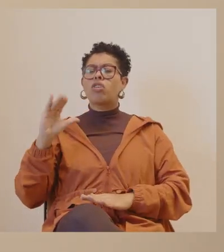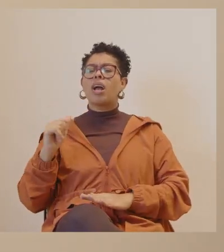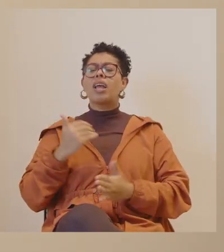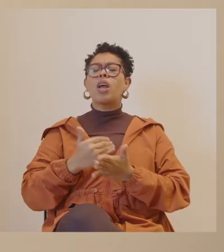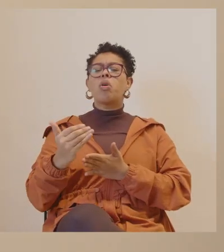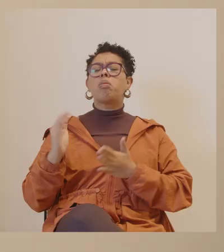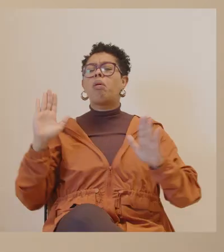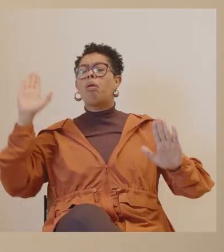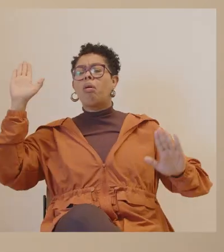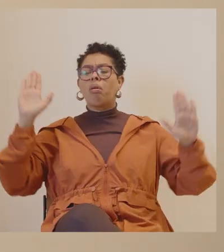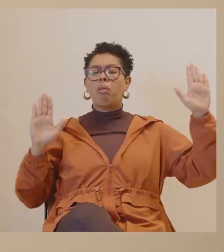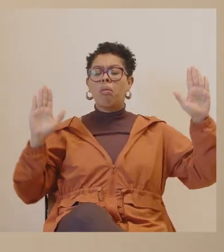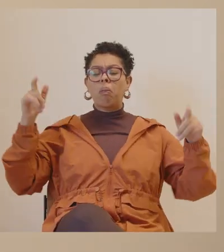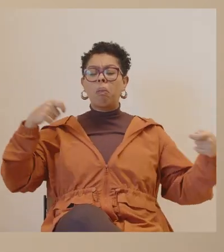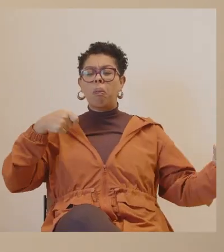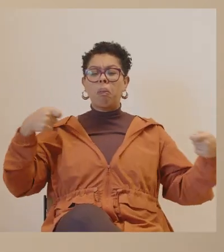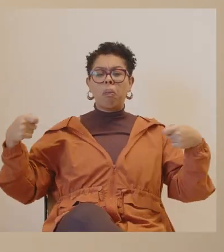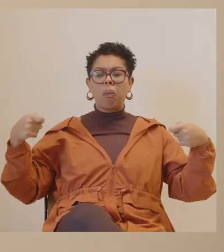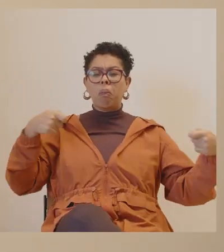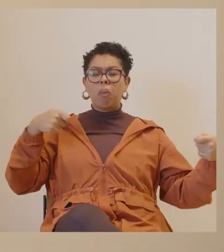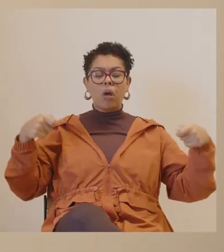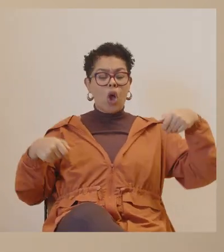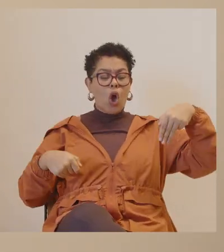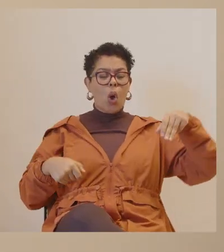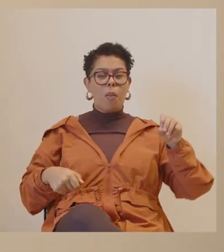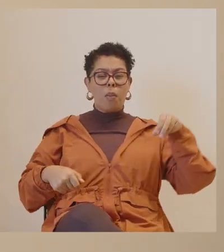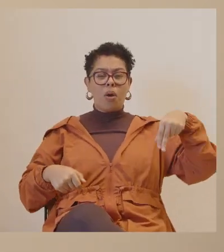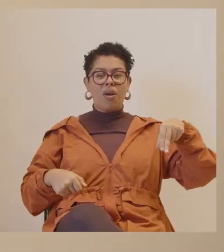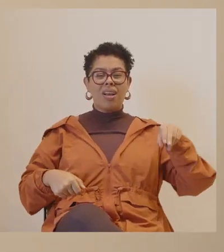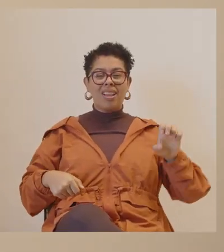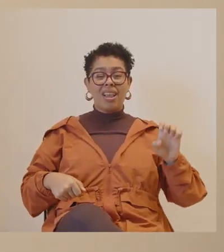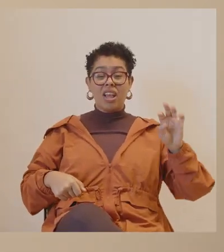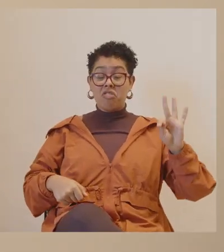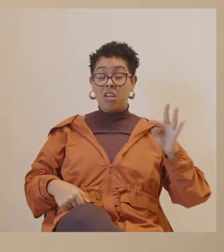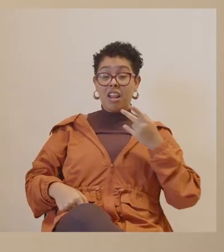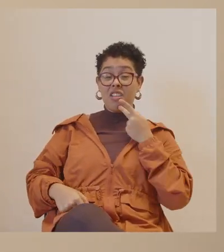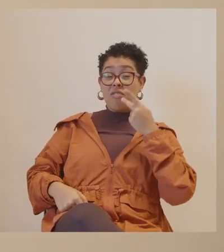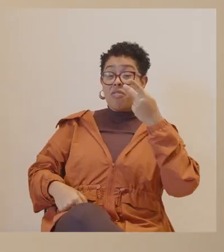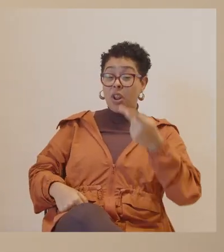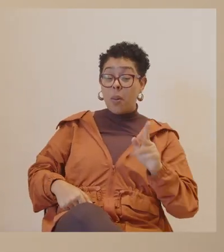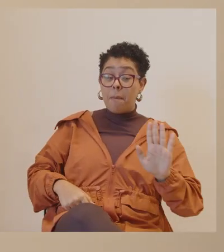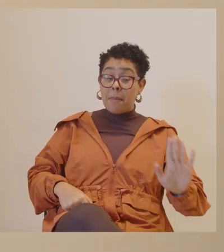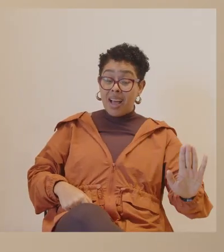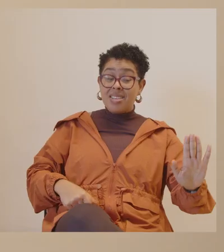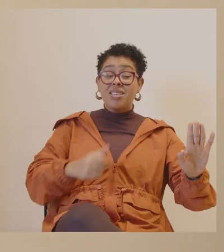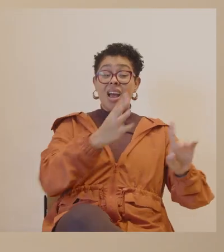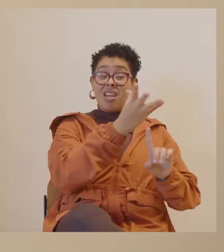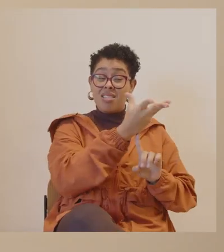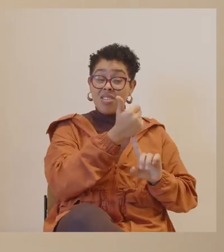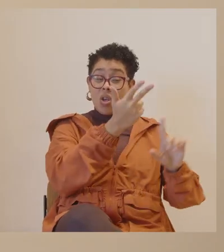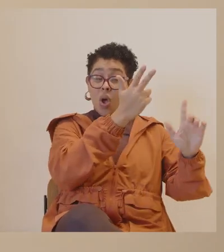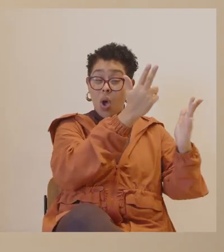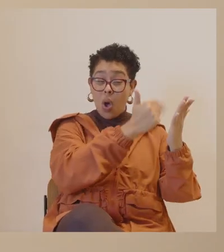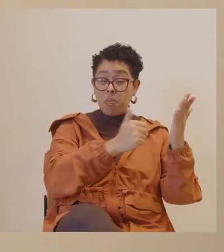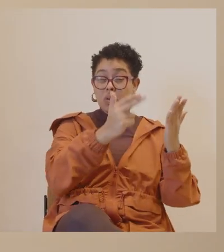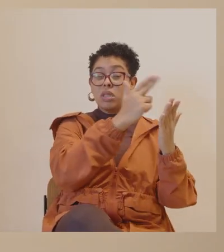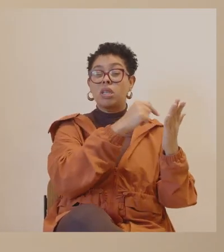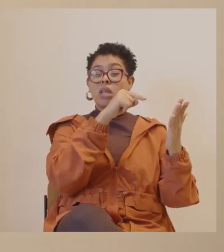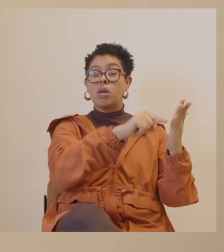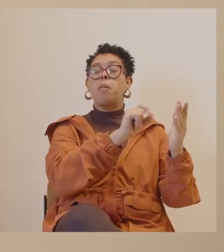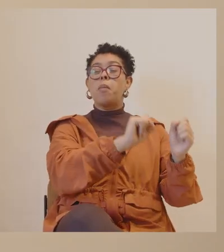Enfim, para além do Monet. Né? O Monet não está verbalizando isso, mas essas obras acabam virando